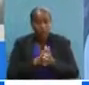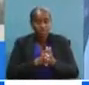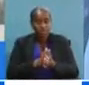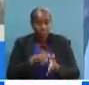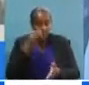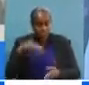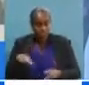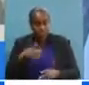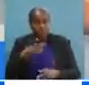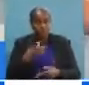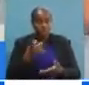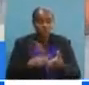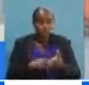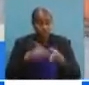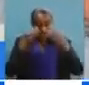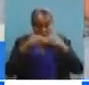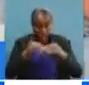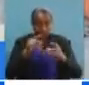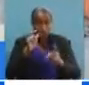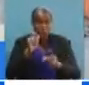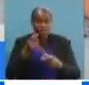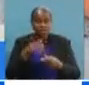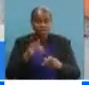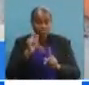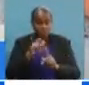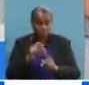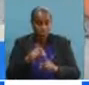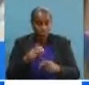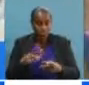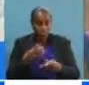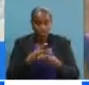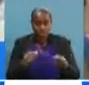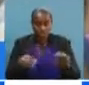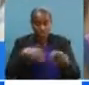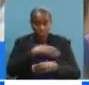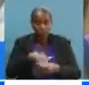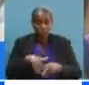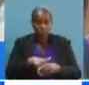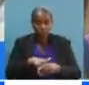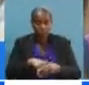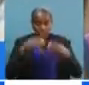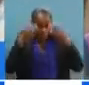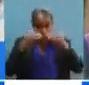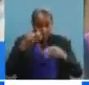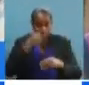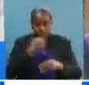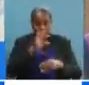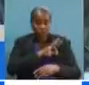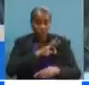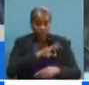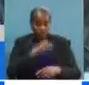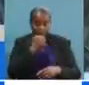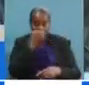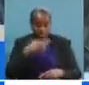com necessidades educativas específicas, vai contemplar formação em inclusão educativa para monitoras e educadoras